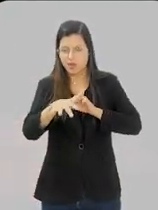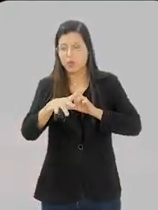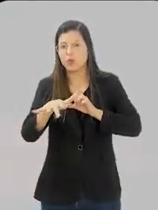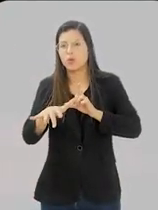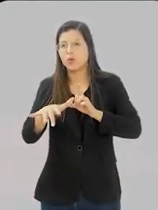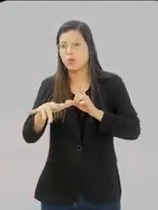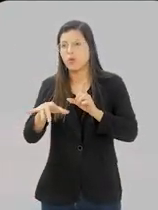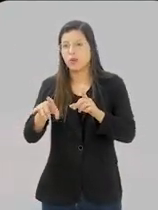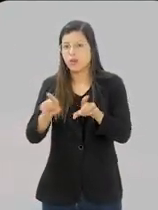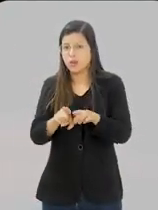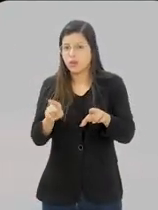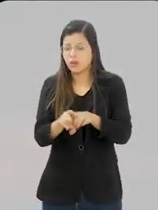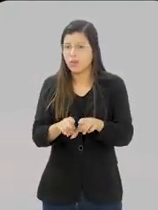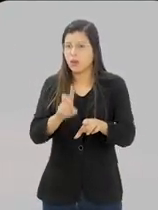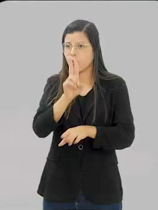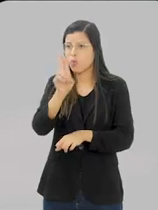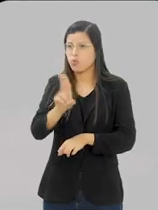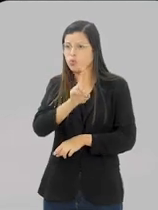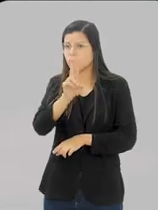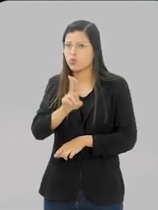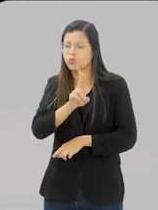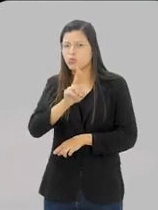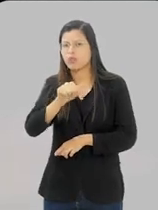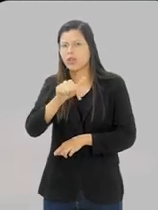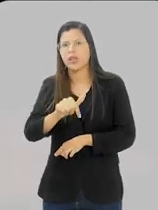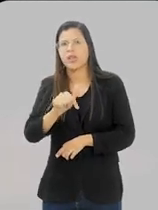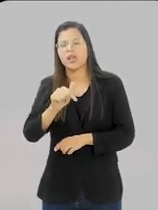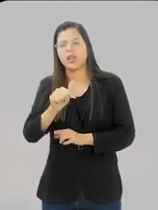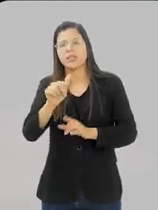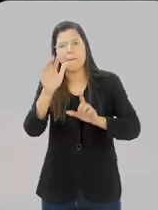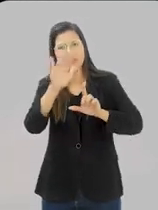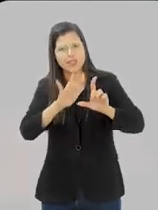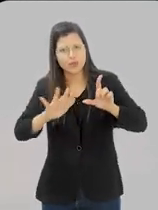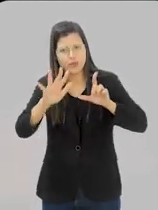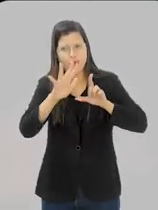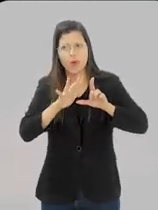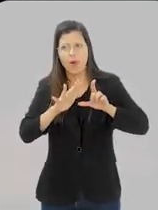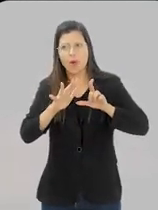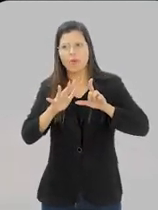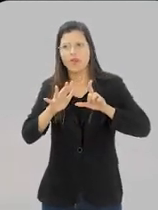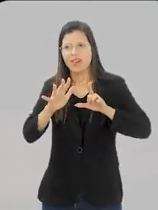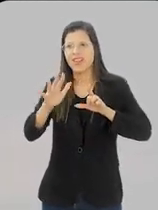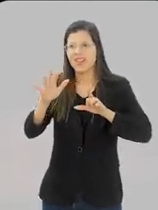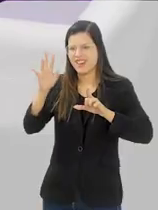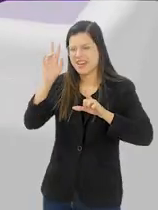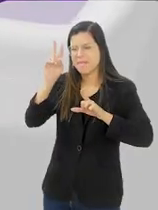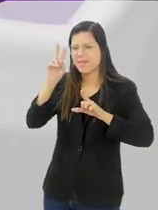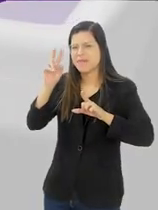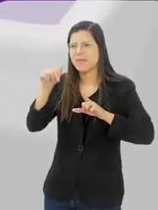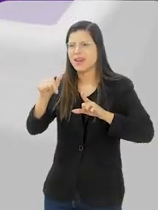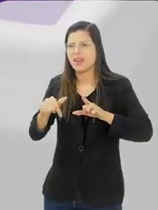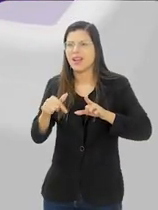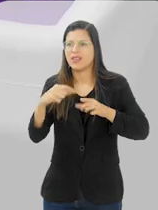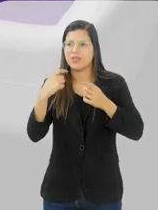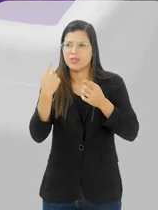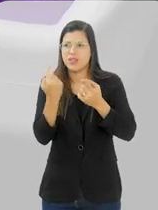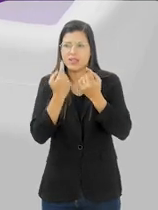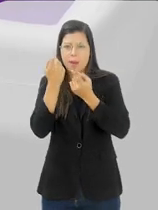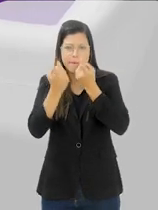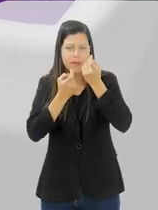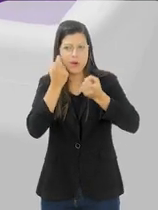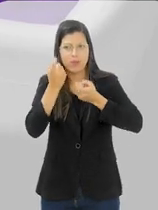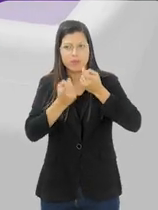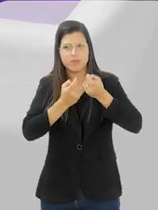influenciadoras, né, e usuárias desse tipo de plataforma. E Eu aí fiz uma viagem mental aqui, a nossa me